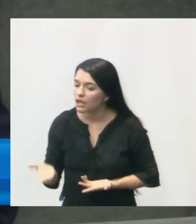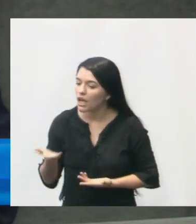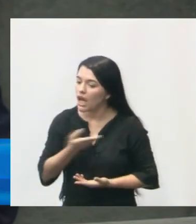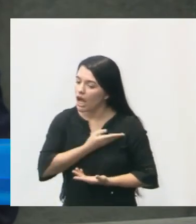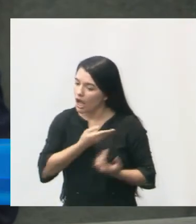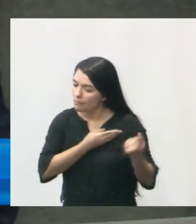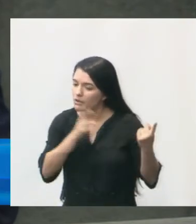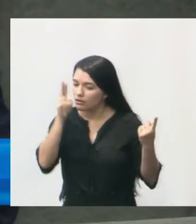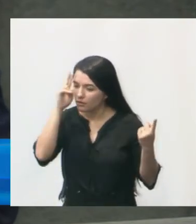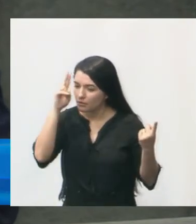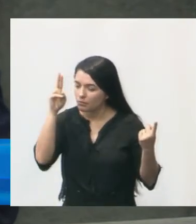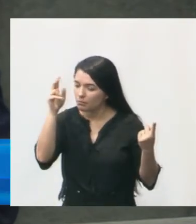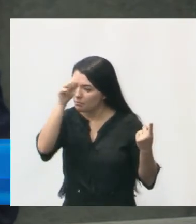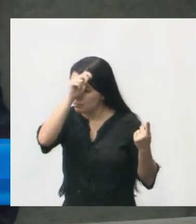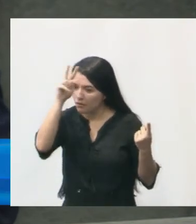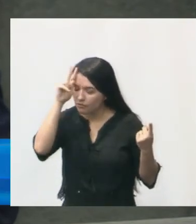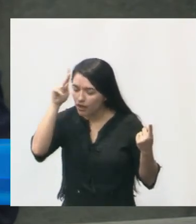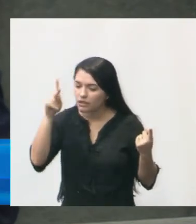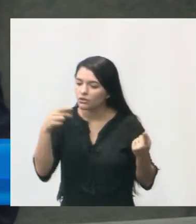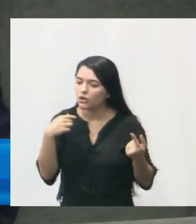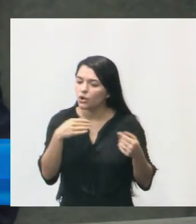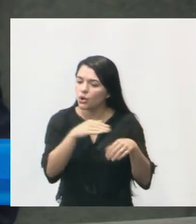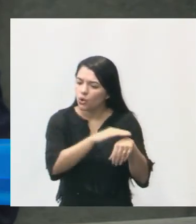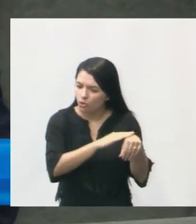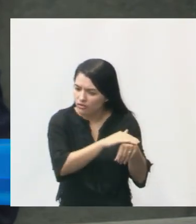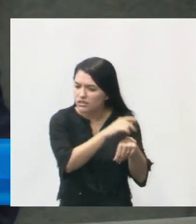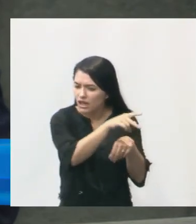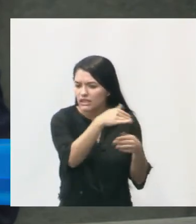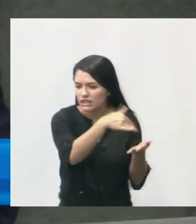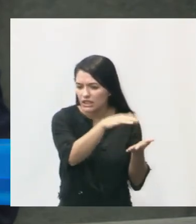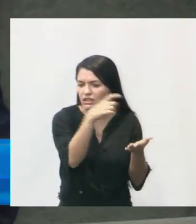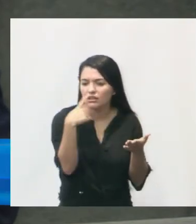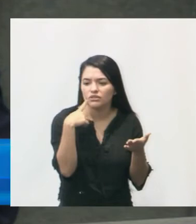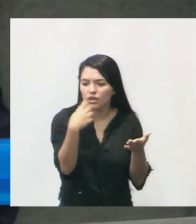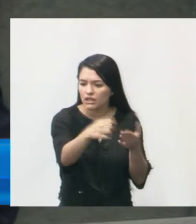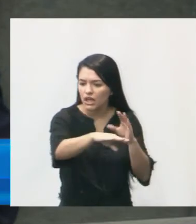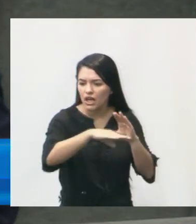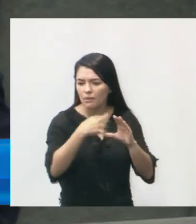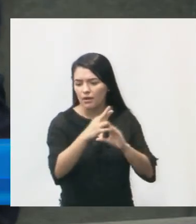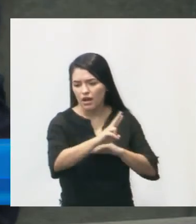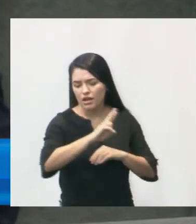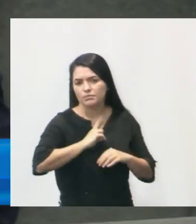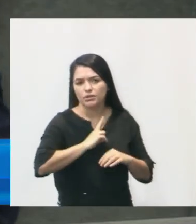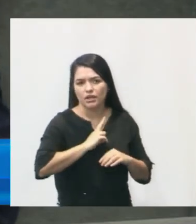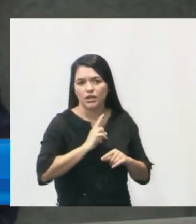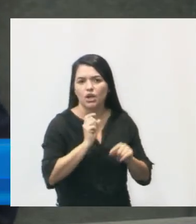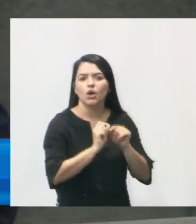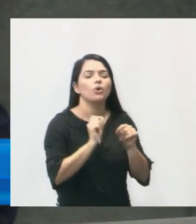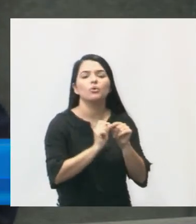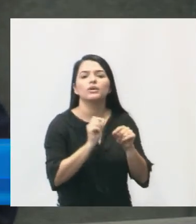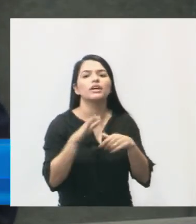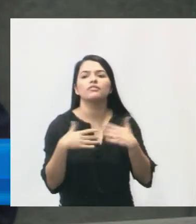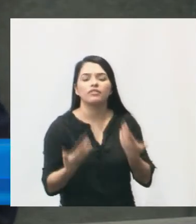entre em contato com a secretária de Educação, peço para ela responder ao vereador Roberto Martins o que foi feito, se foi feito,